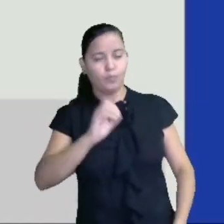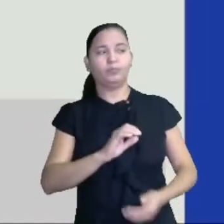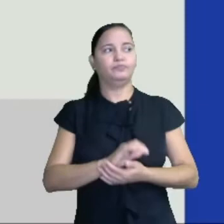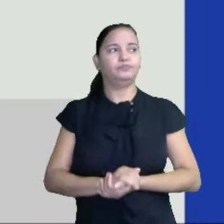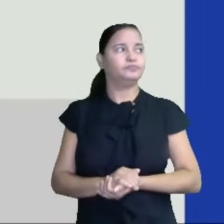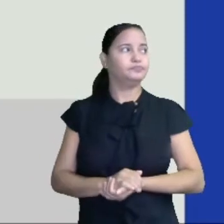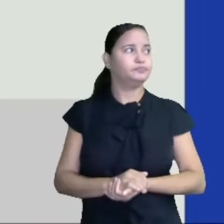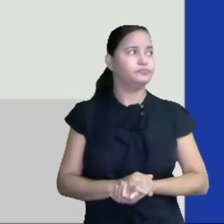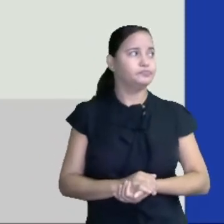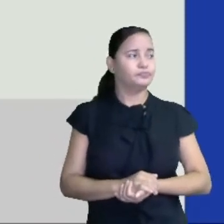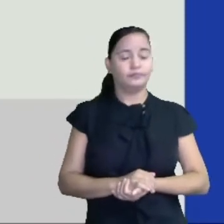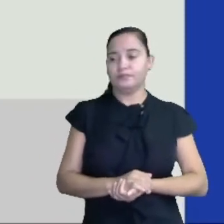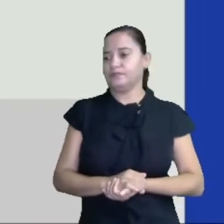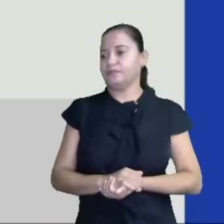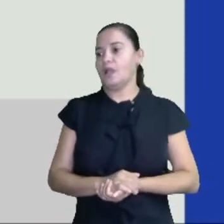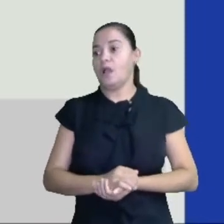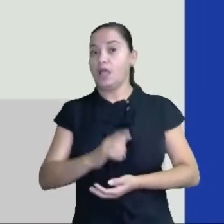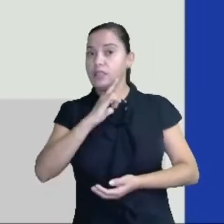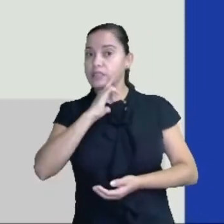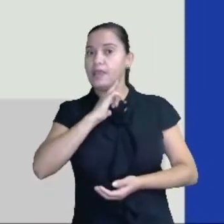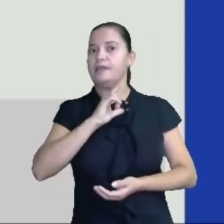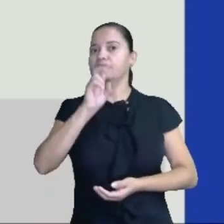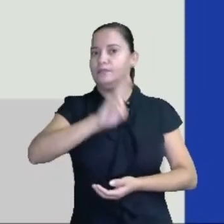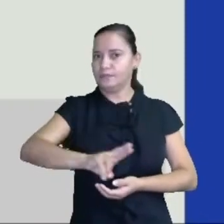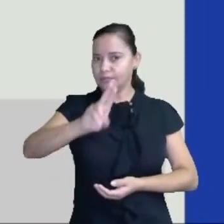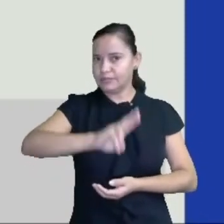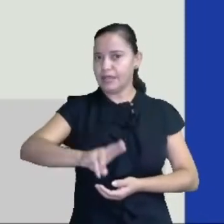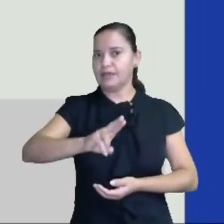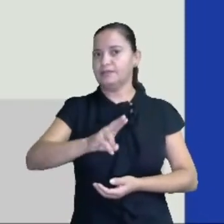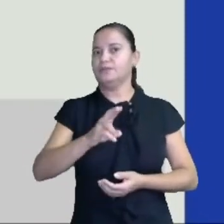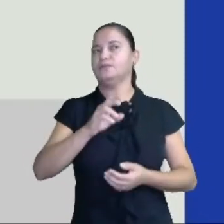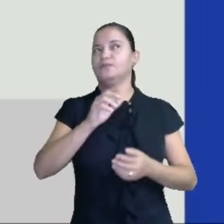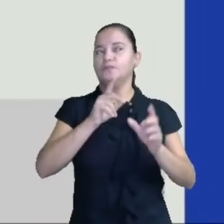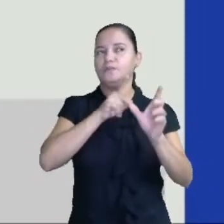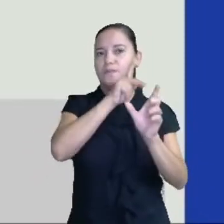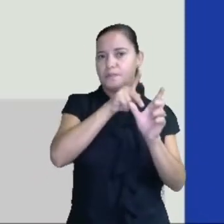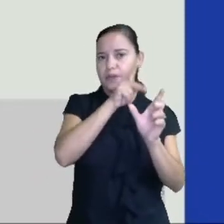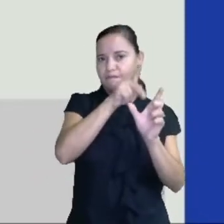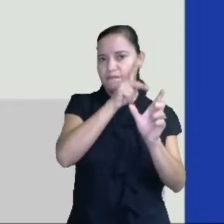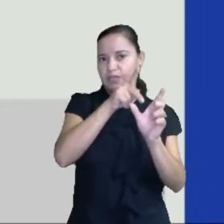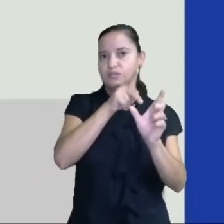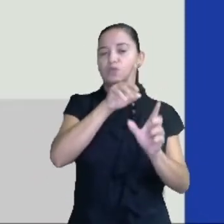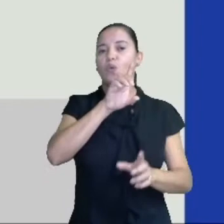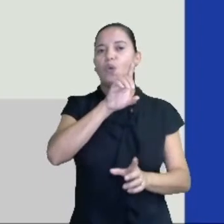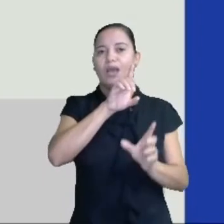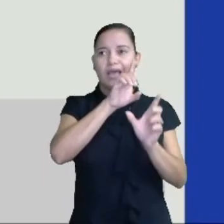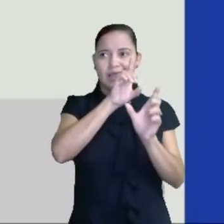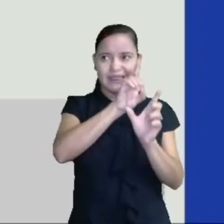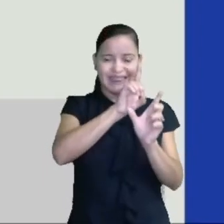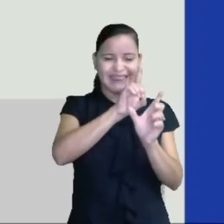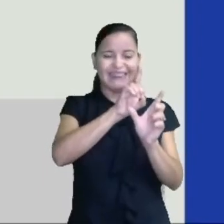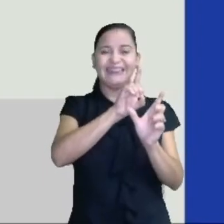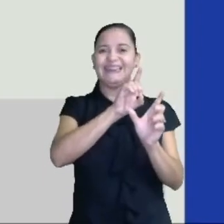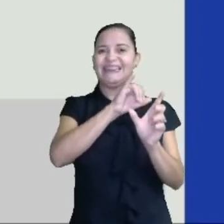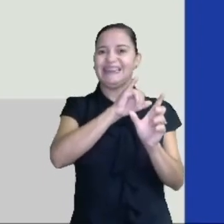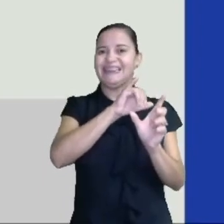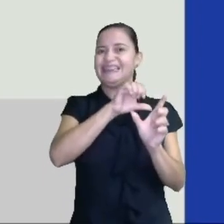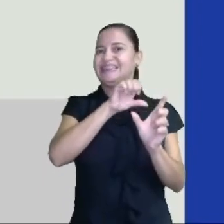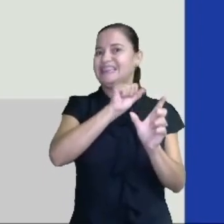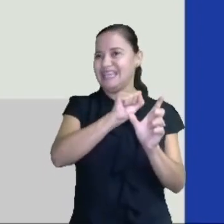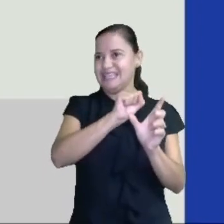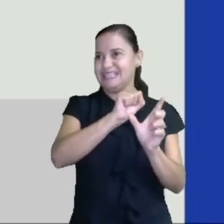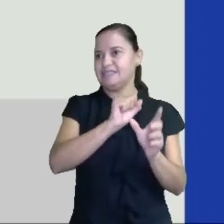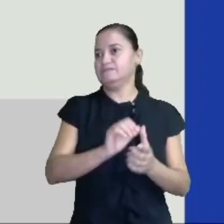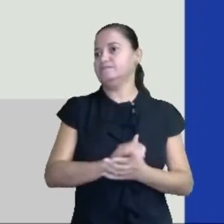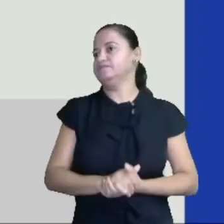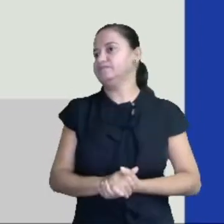Outro prefixo grego muito utilizado no nosso dia a dia será o dis, quer dizer